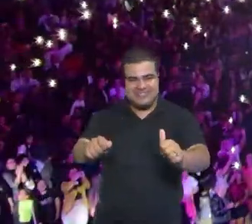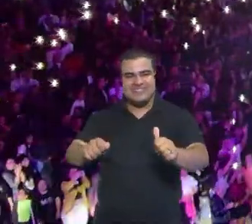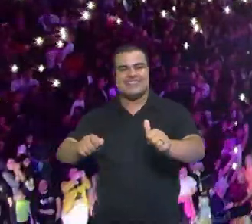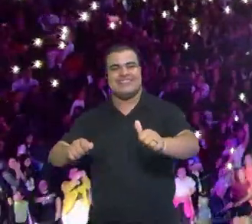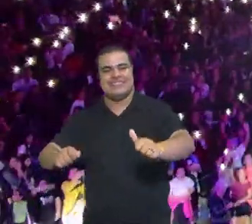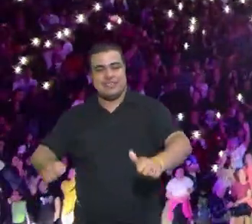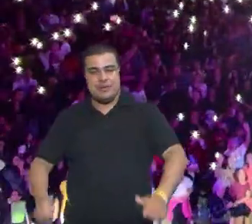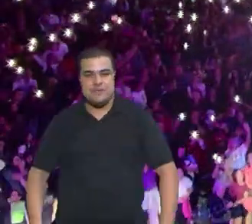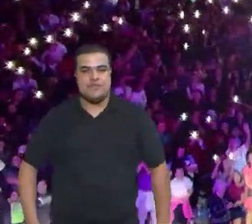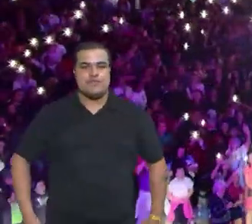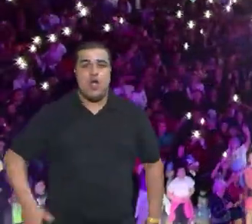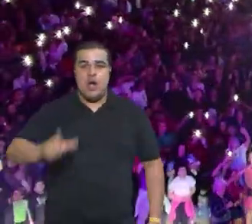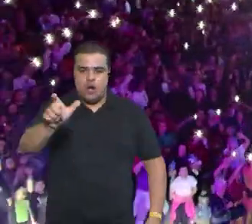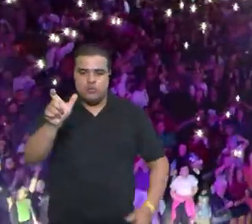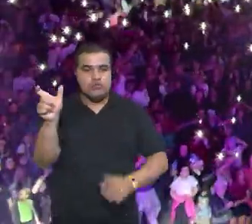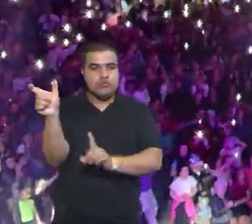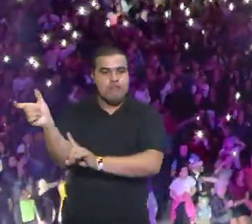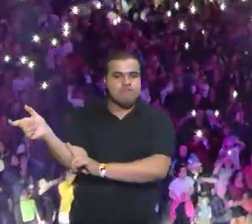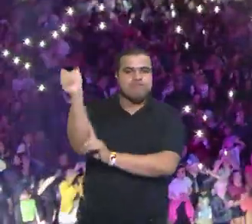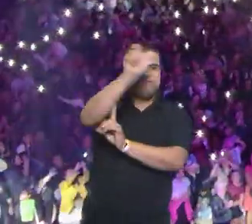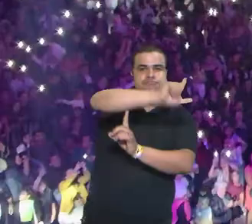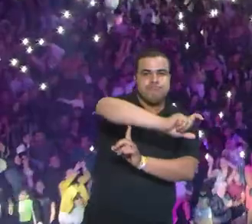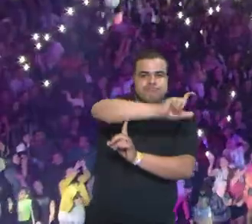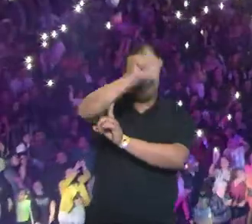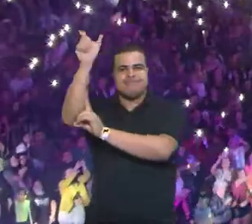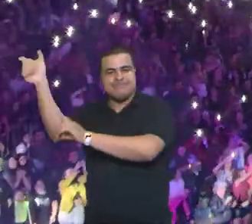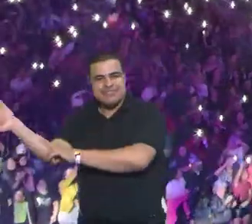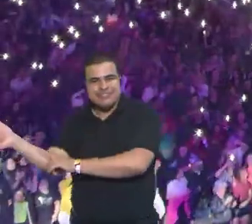falando o seu telefone Senhor